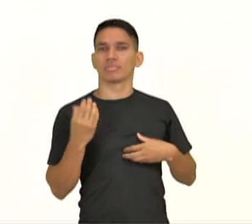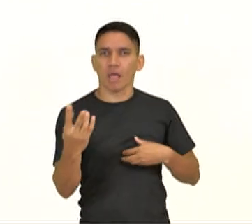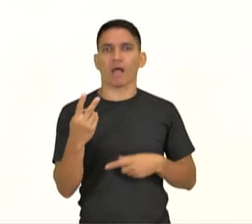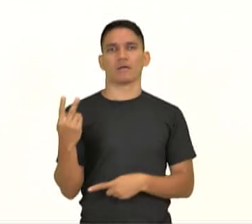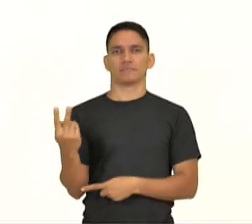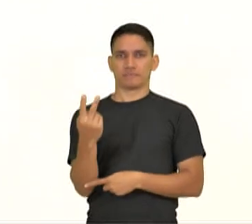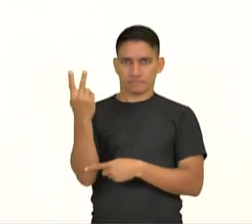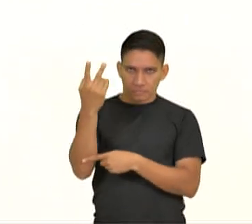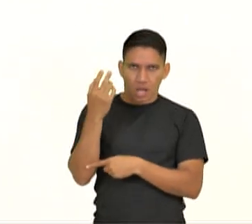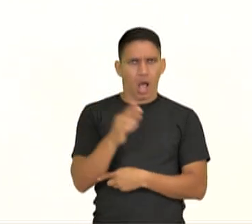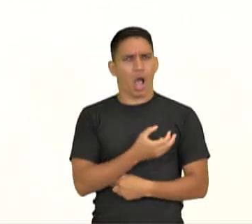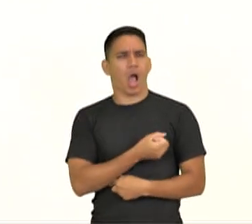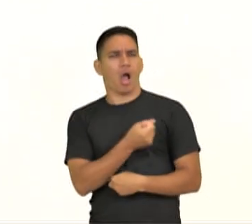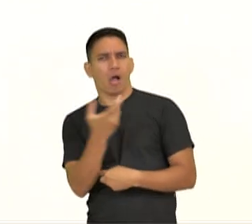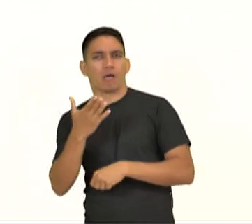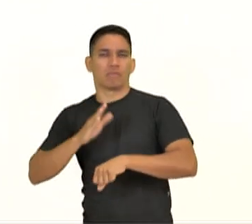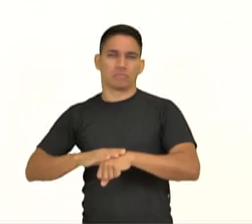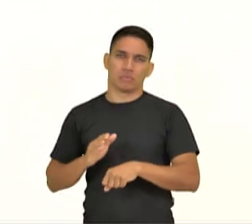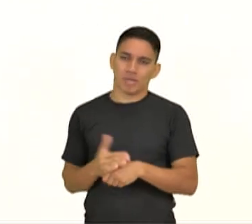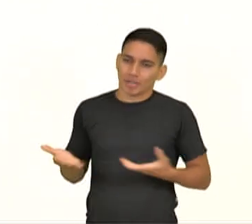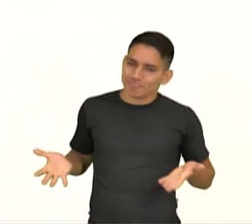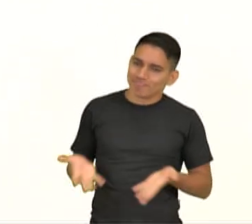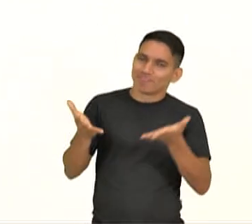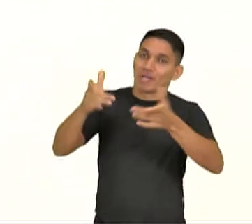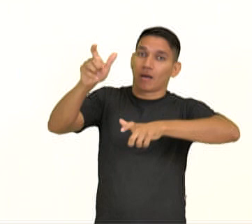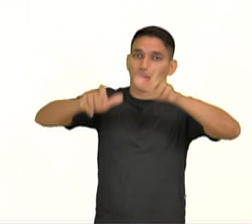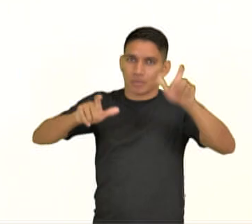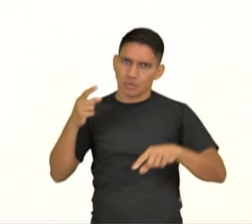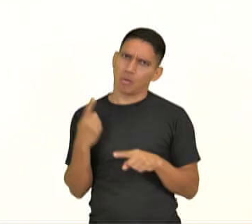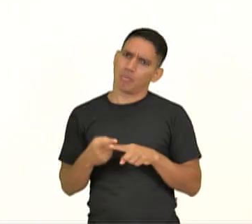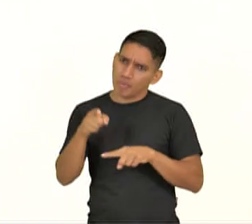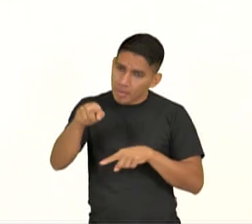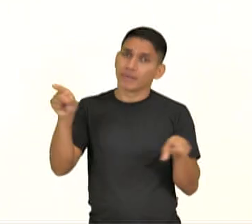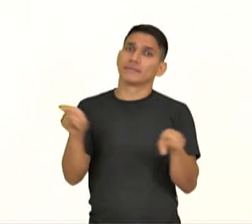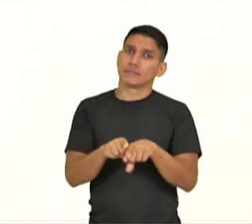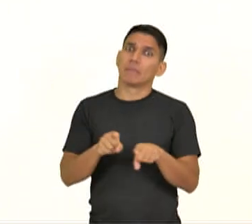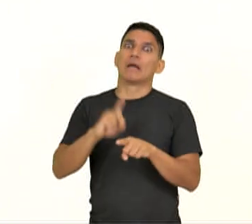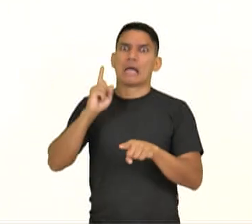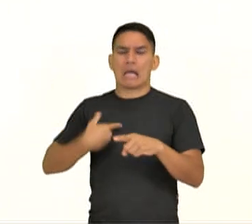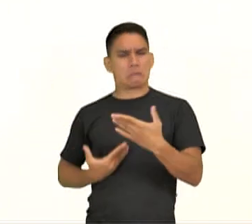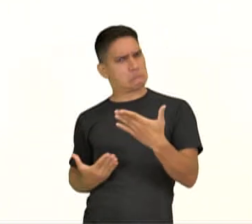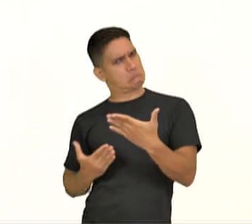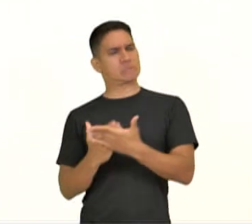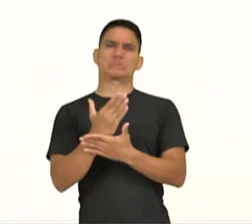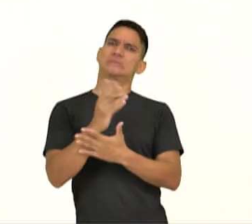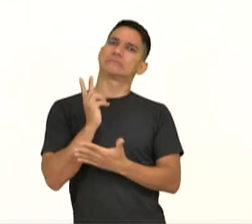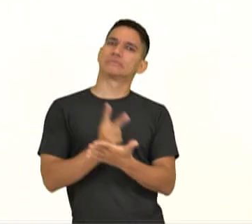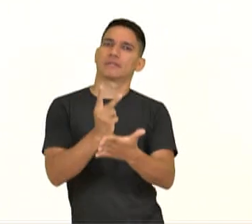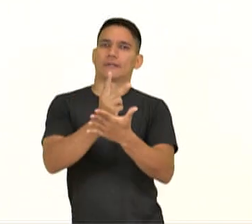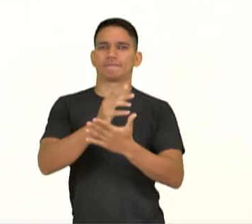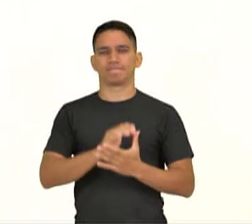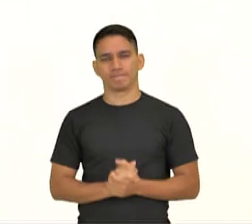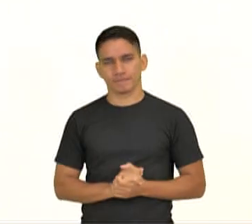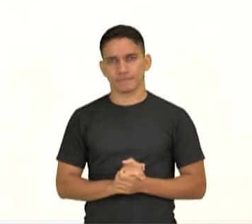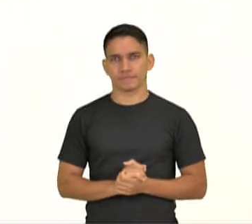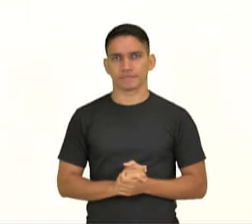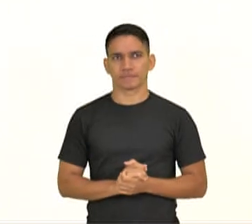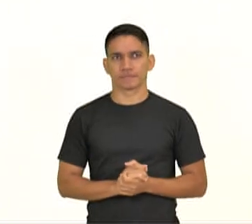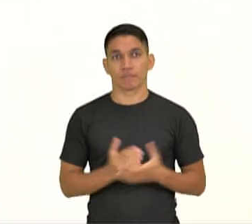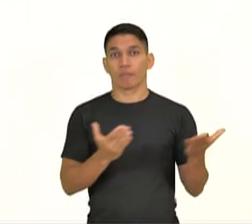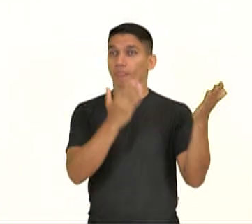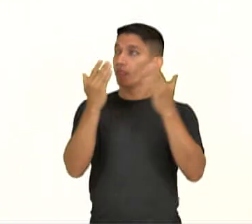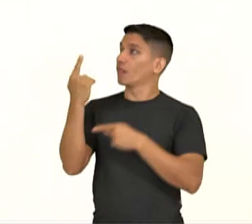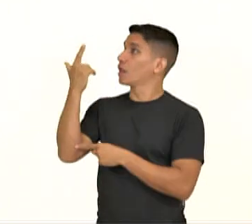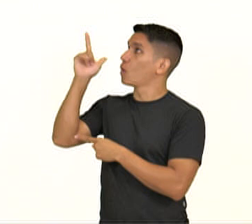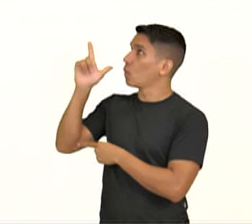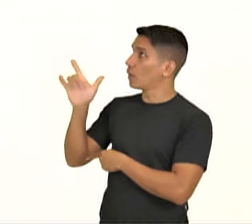e cada vez mais incentive essas pessoas, porque elas são superação total mesmo, tá? E aqui do outro